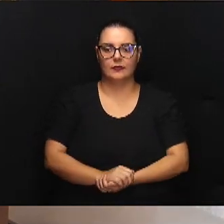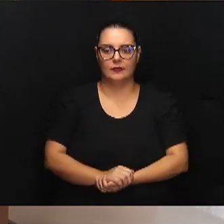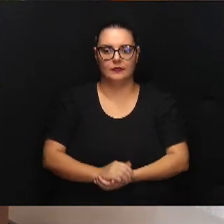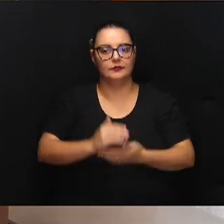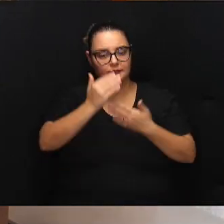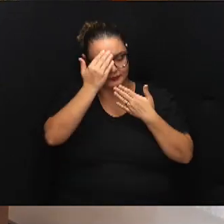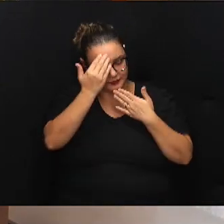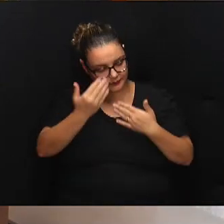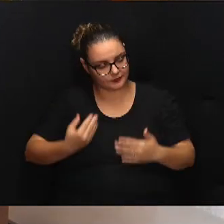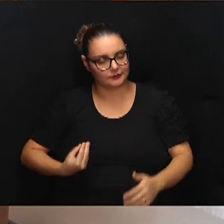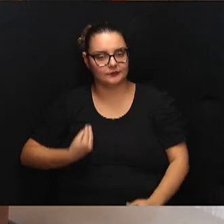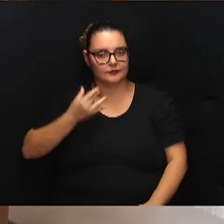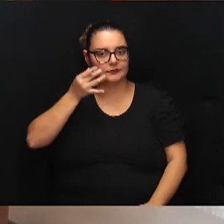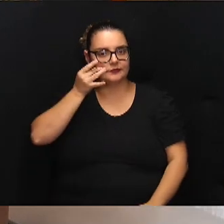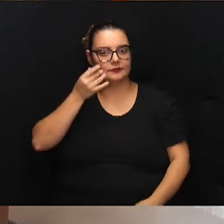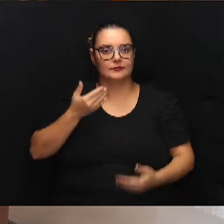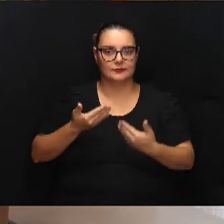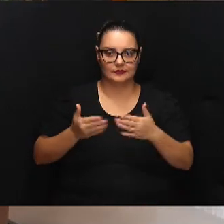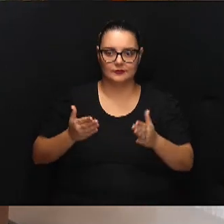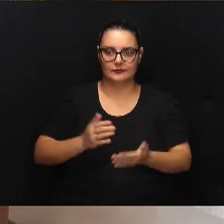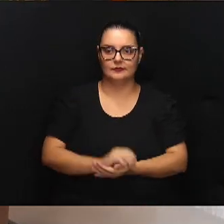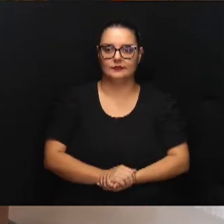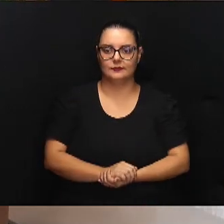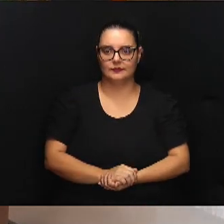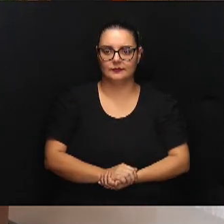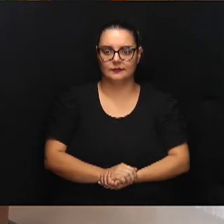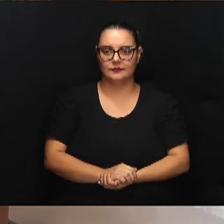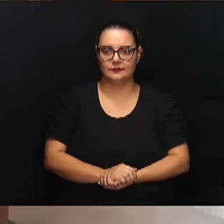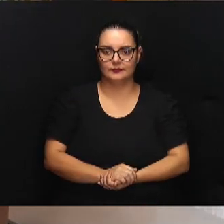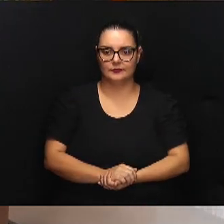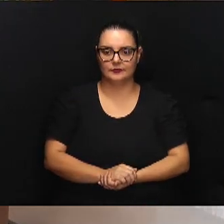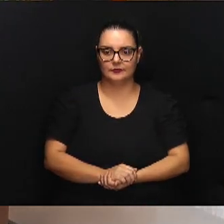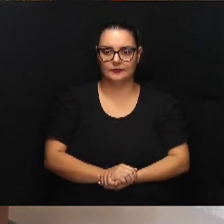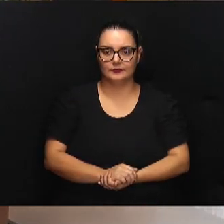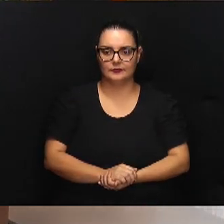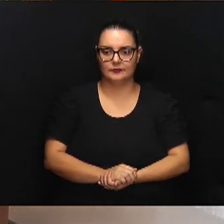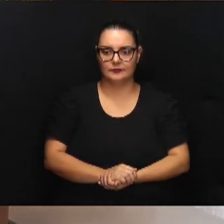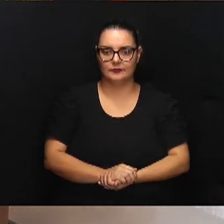obrigado pela presença. Está com a palavra, tá? Agradeço.